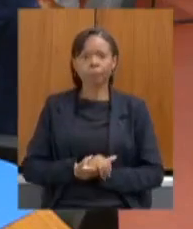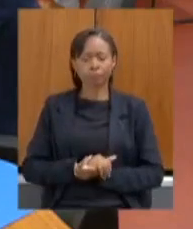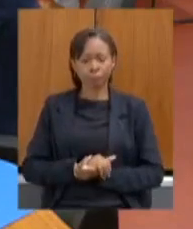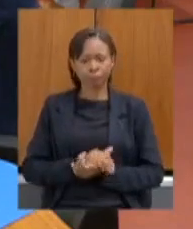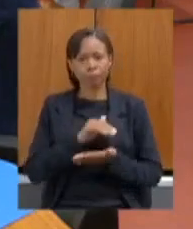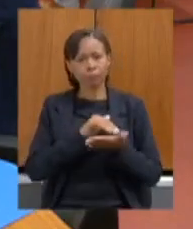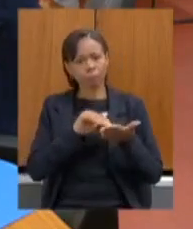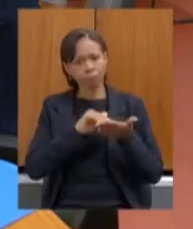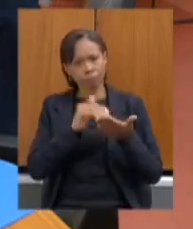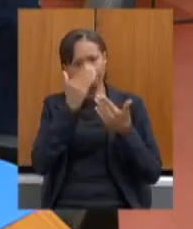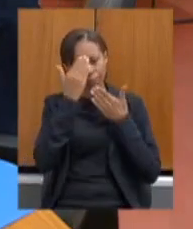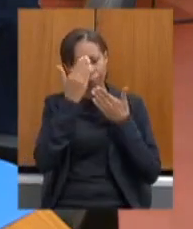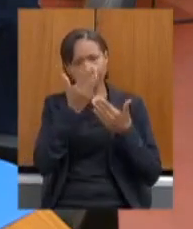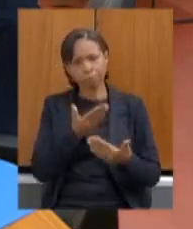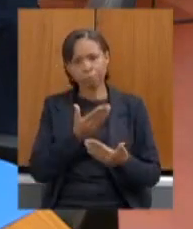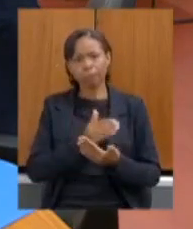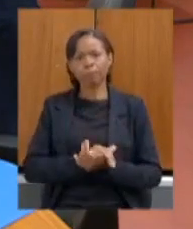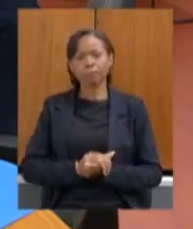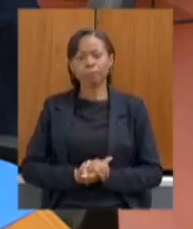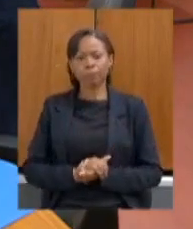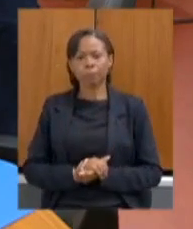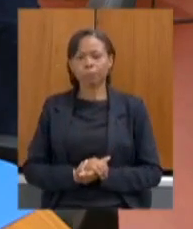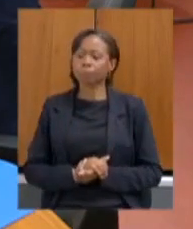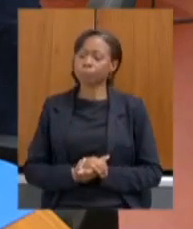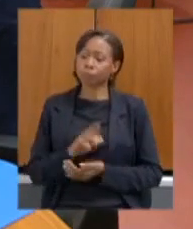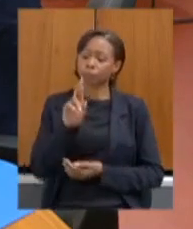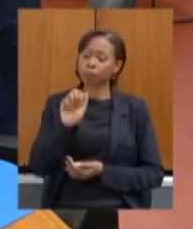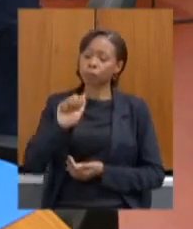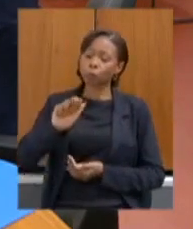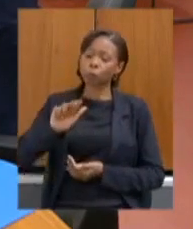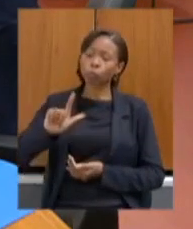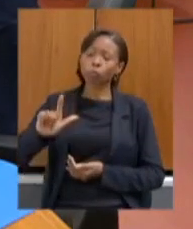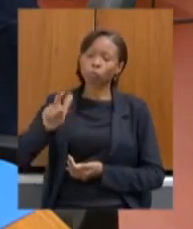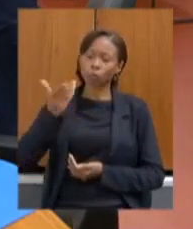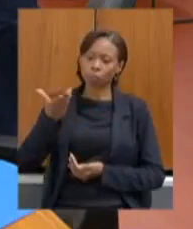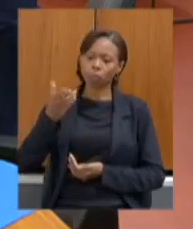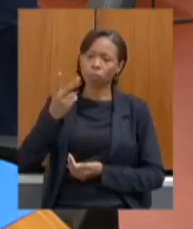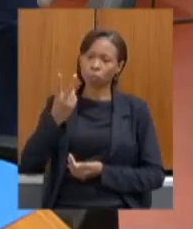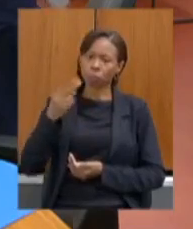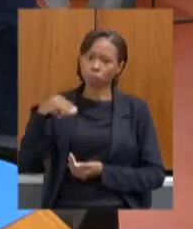Obrigado, secretário. Deputado Raul Belém, vai fazer os dois minutos.